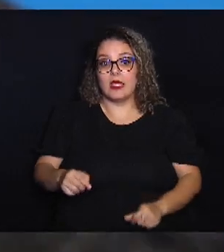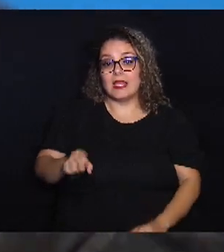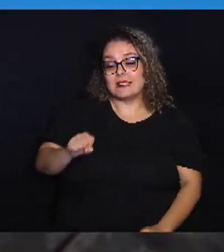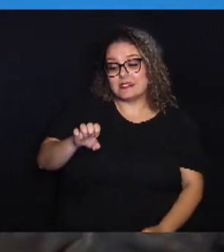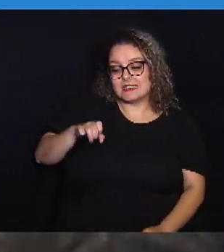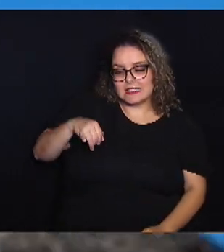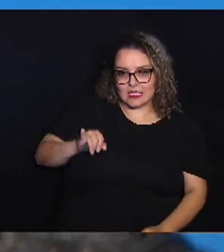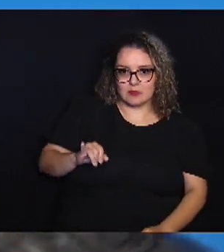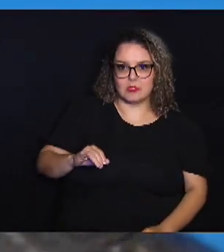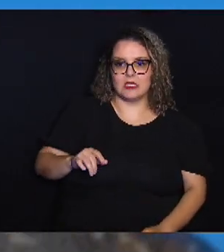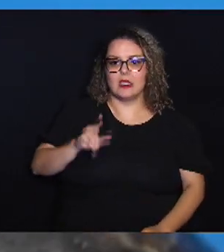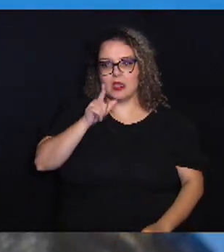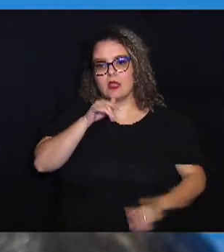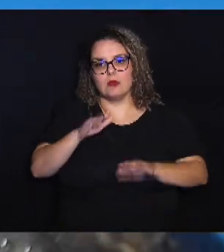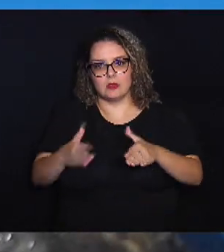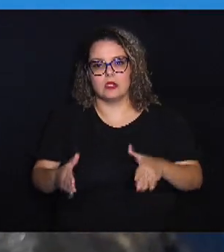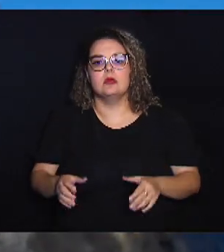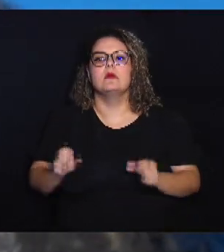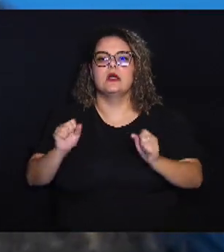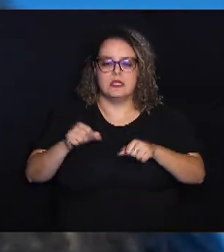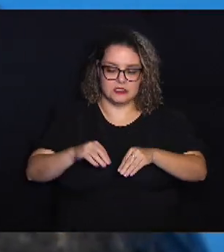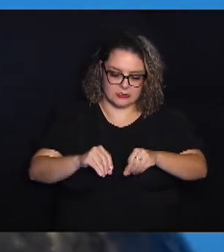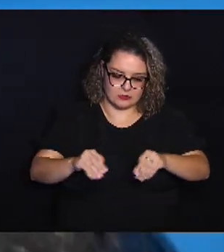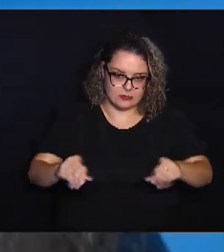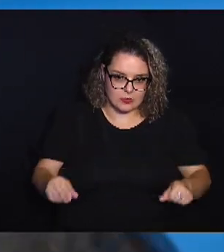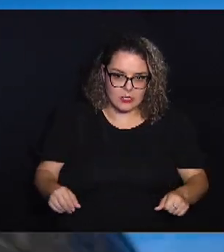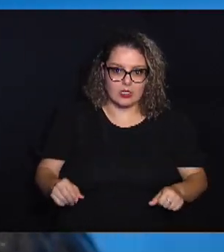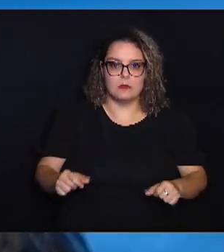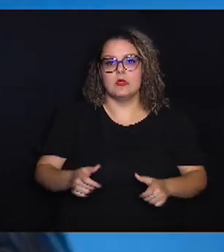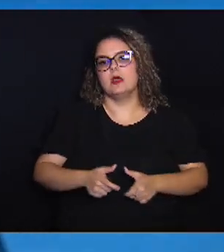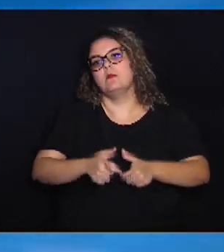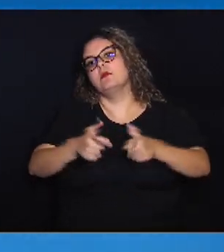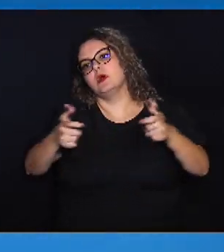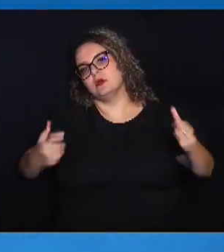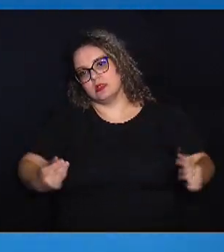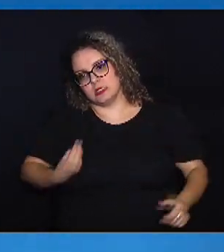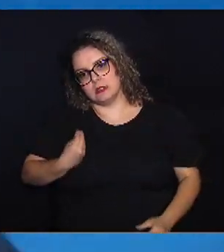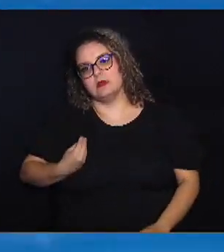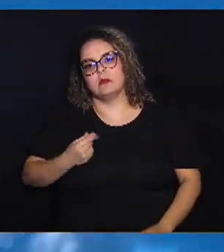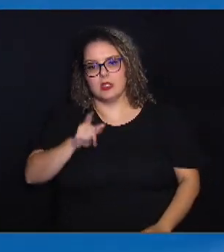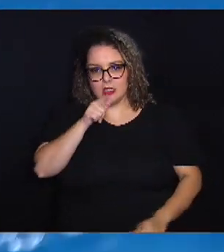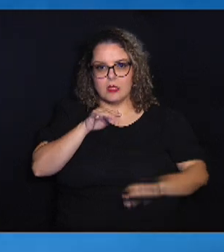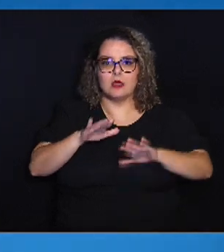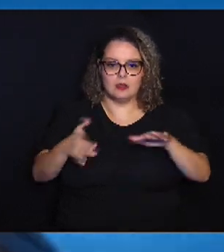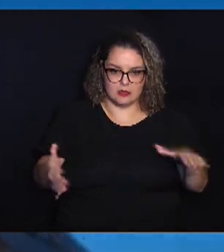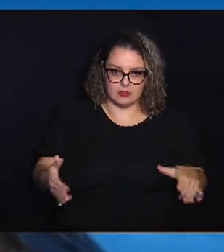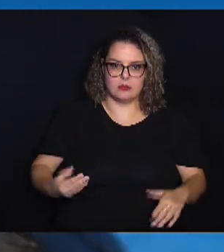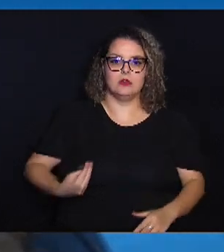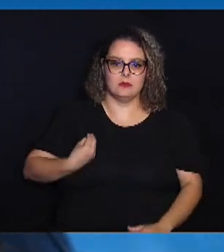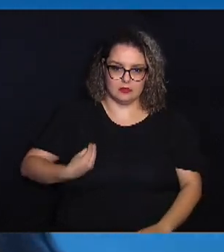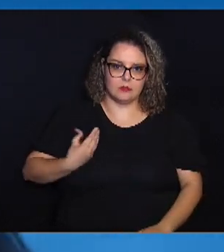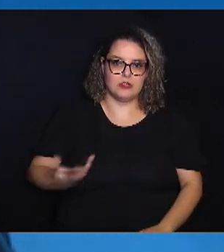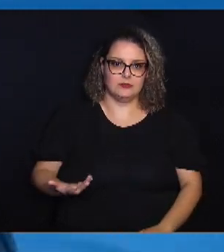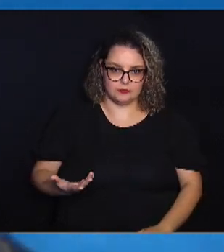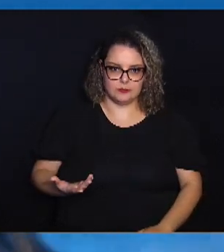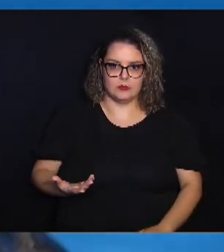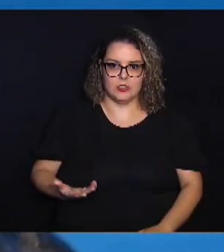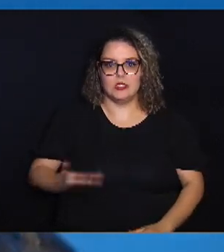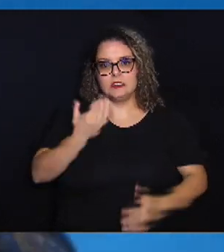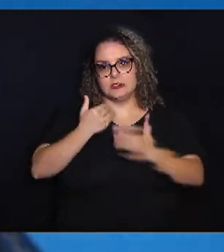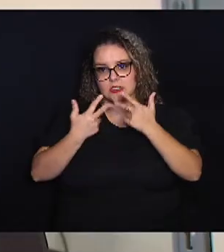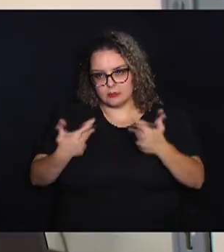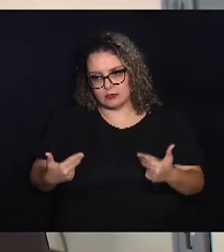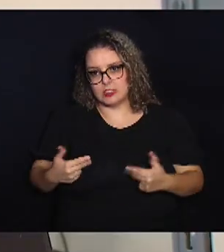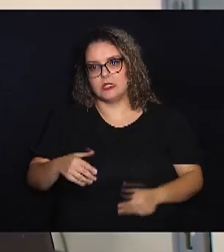Então, ela vai sim para a terra, mas a grande parte da vida dela, a maior parte da vida dela, ela vive na água, né? Se alimenta na